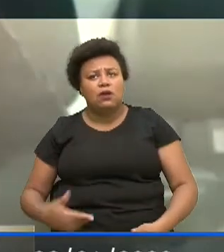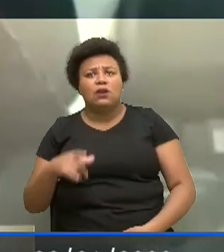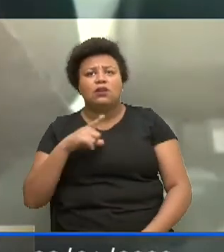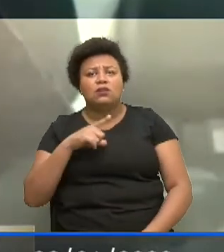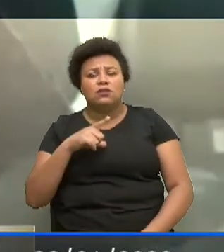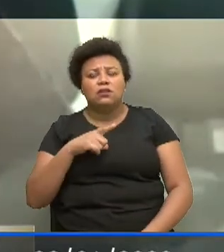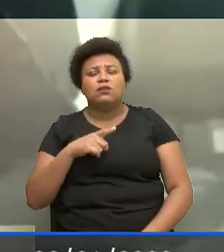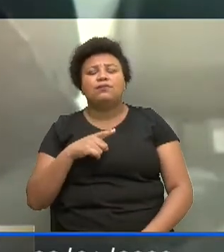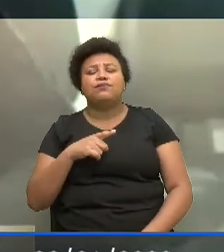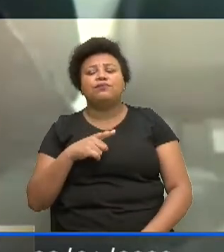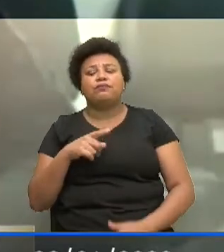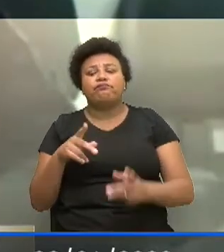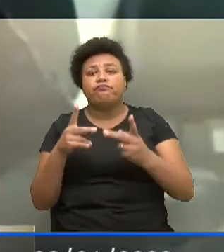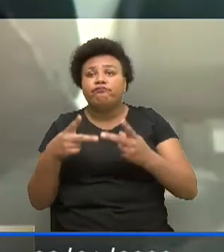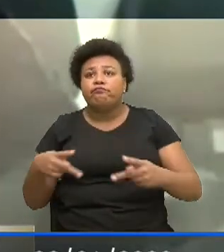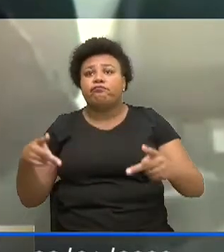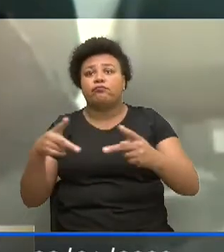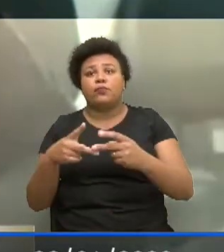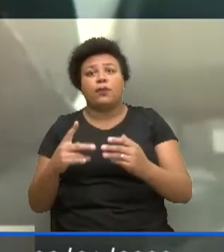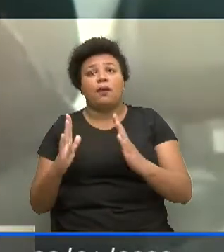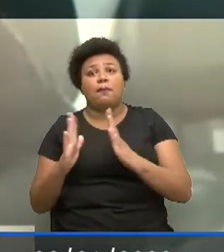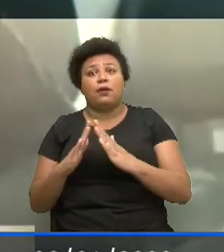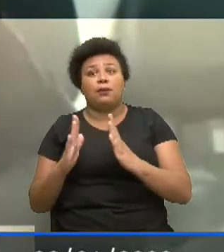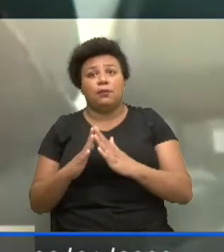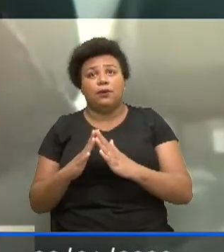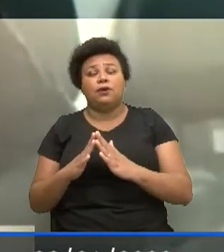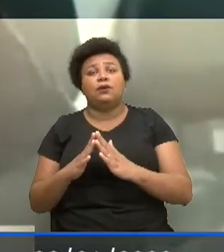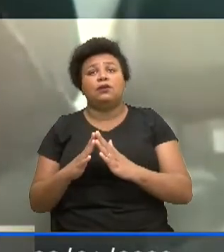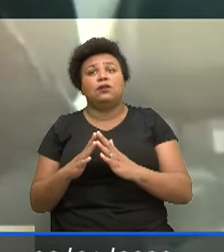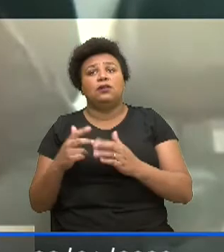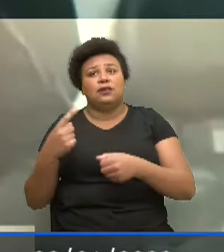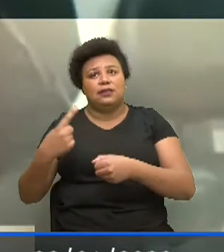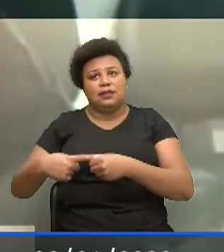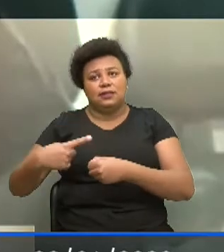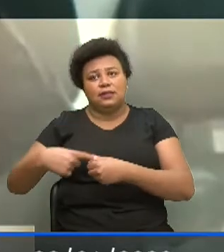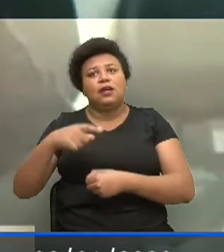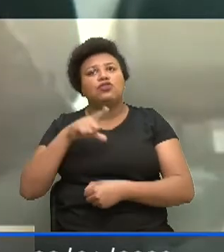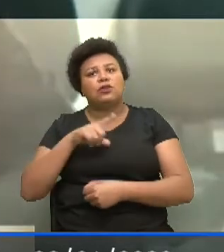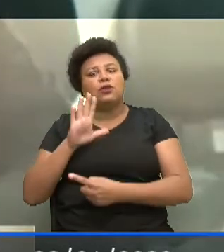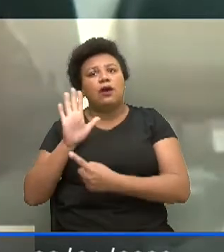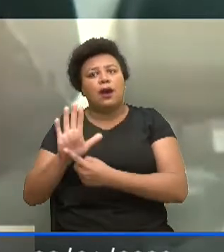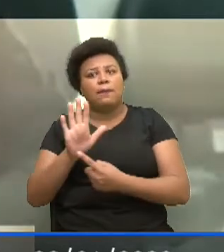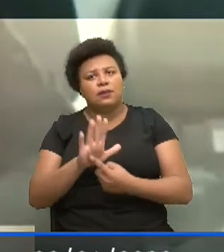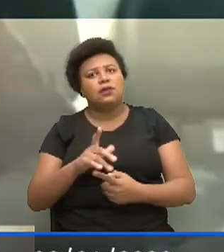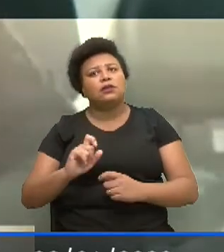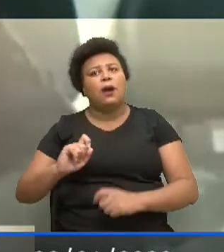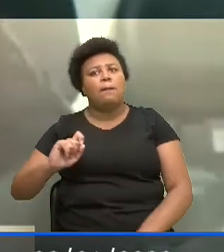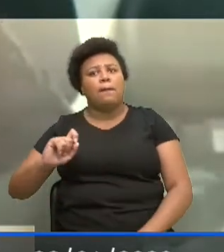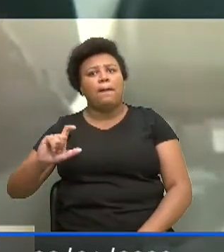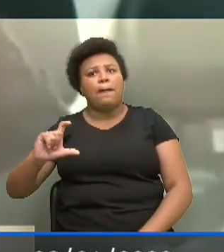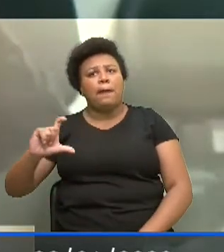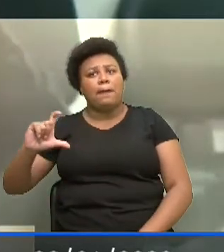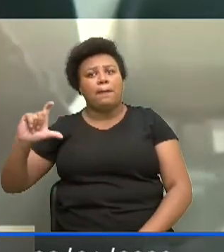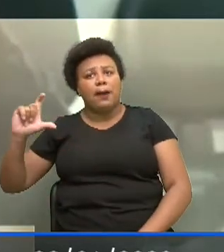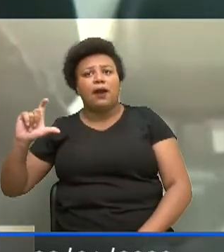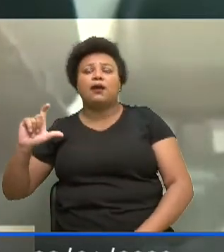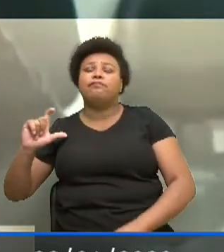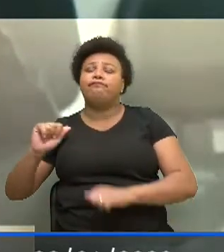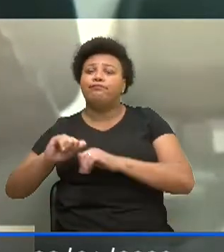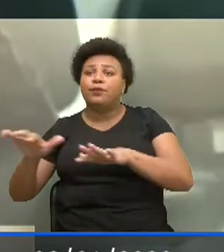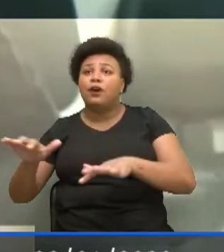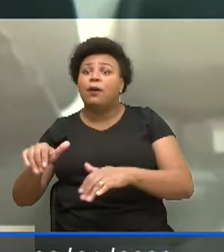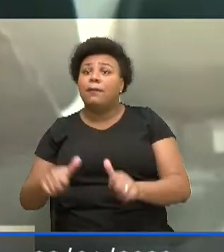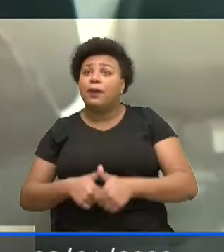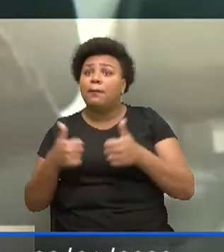né, da população residente nesses municípios que estão apresentando uma maior incidência para a gente fazer uma melhor avaliação